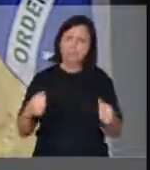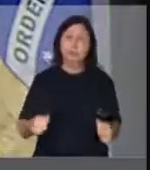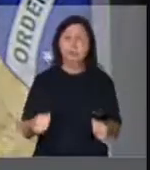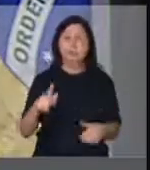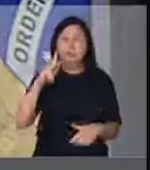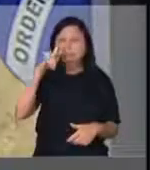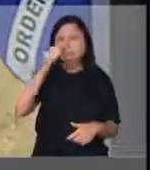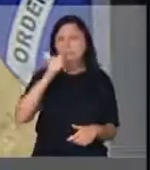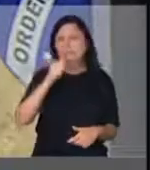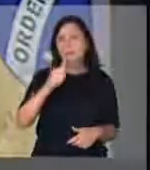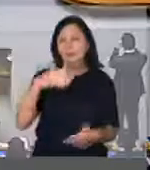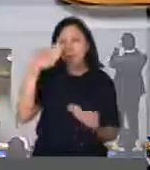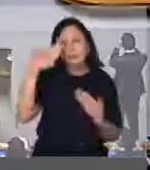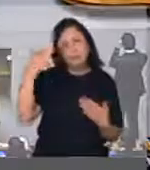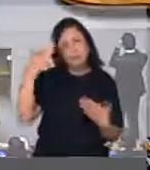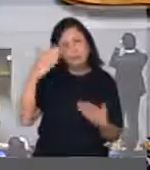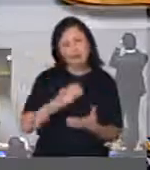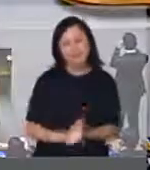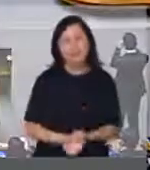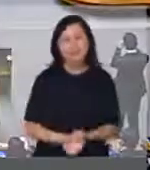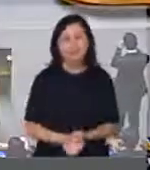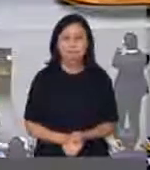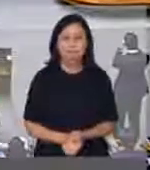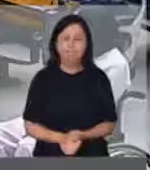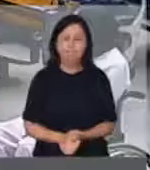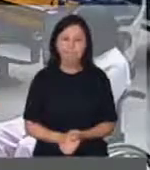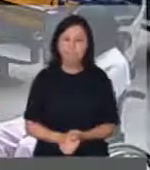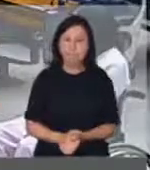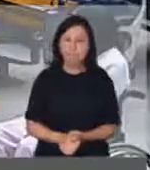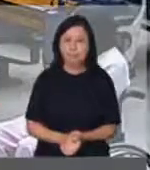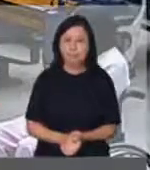obrigada marina obrigada a deputada foi a marca